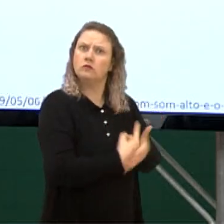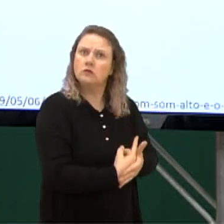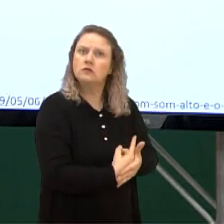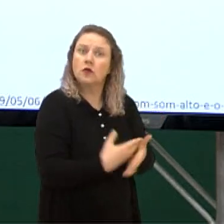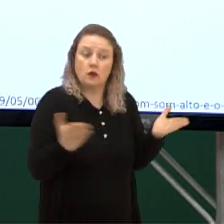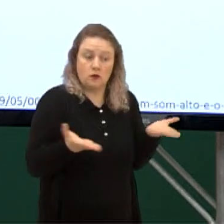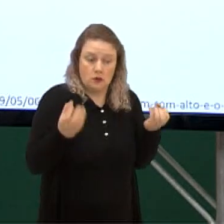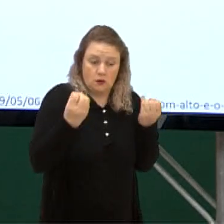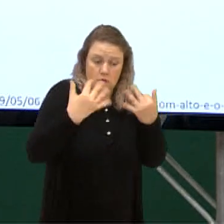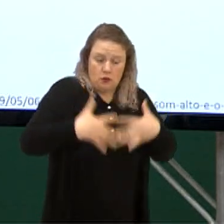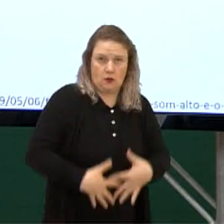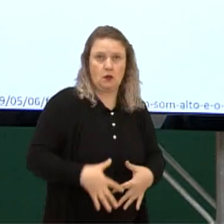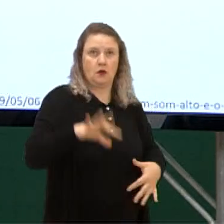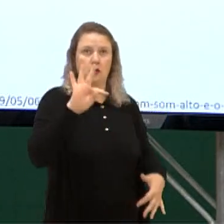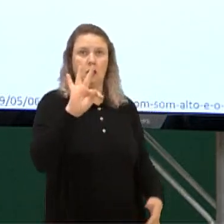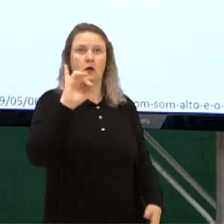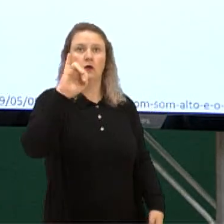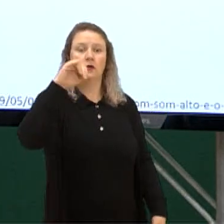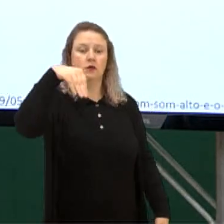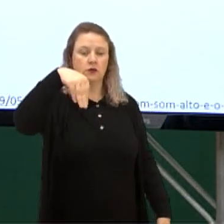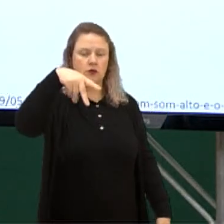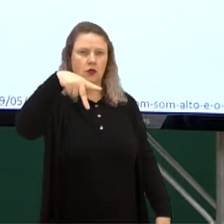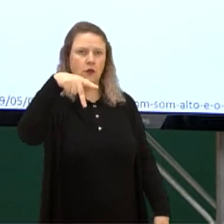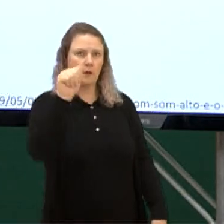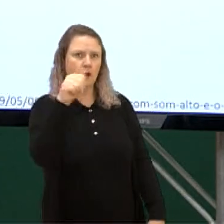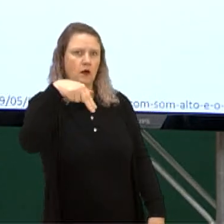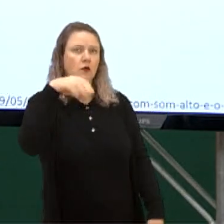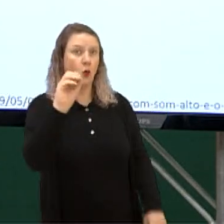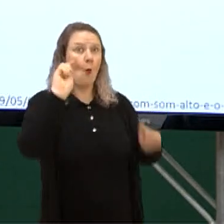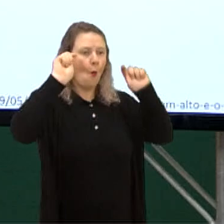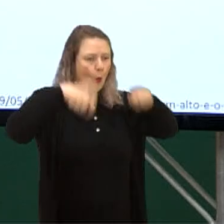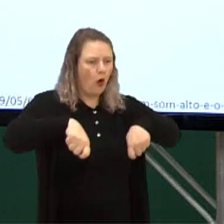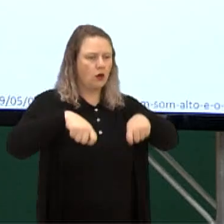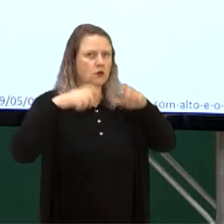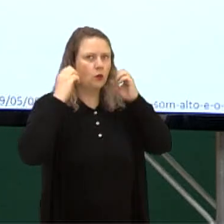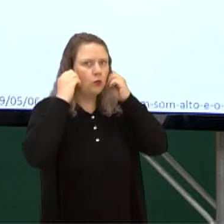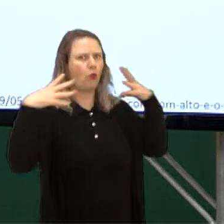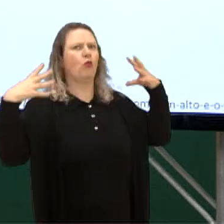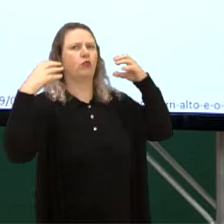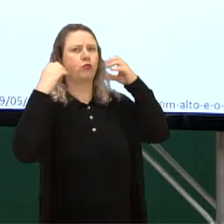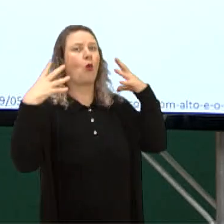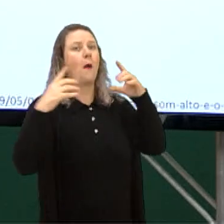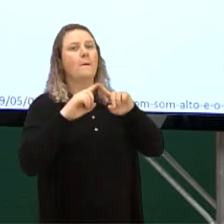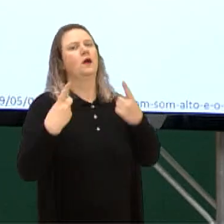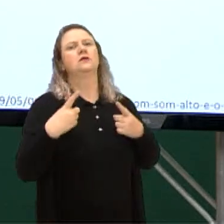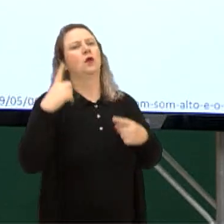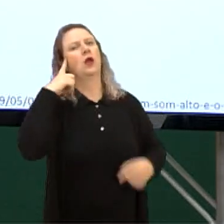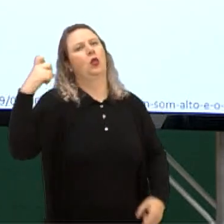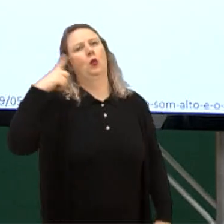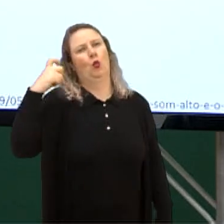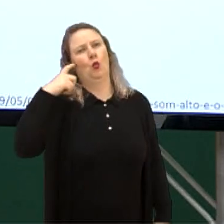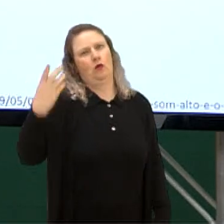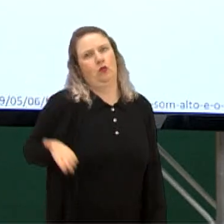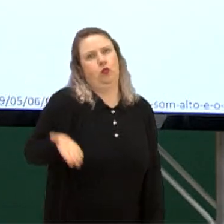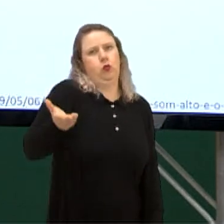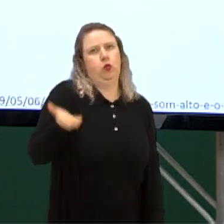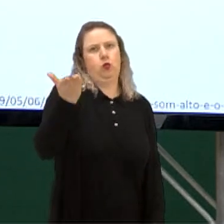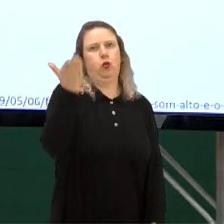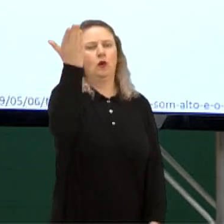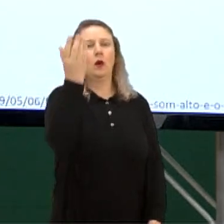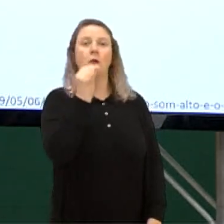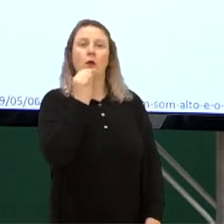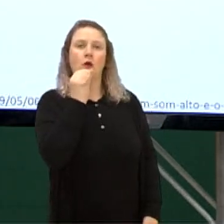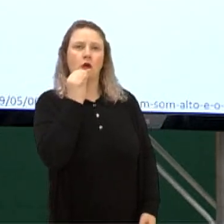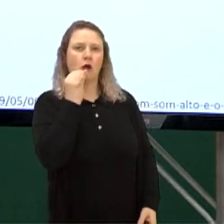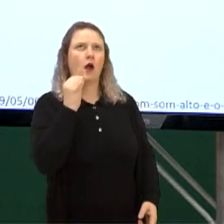disso hoje. O tímpano ele pode ser rompido sim, mas não devido ao som alto, né? Eu vou pôr uma música